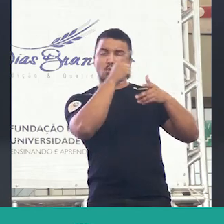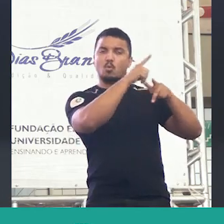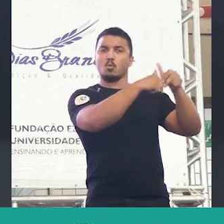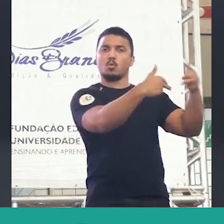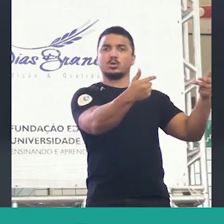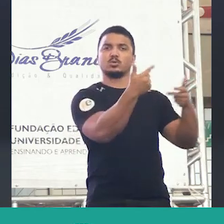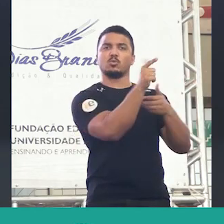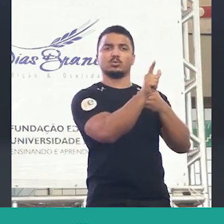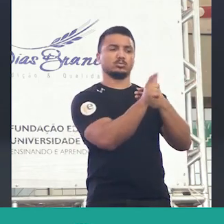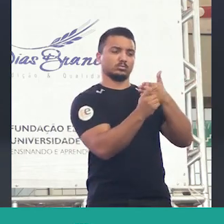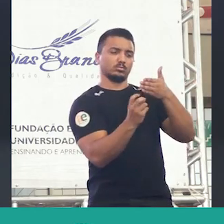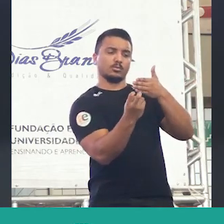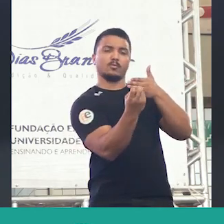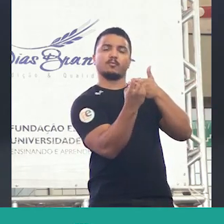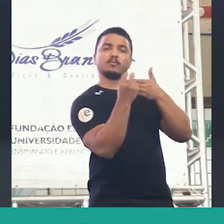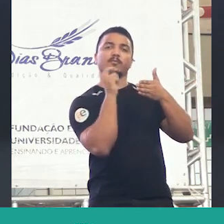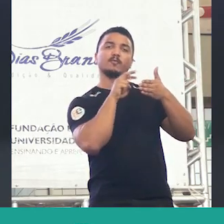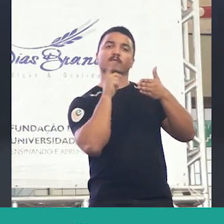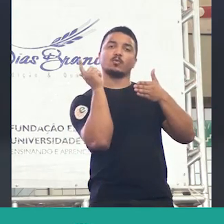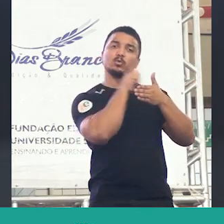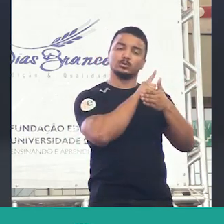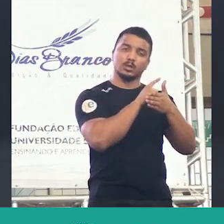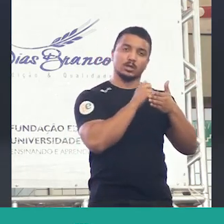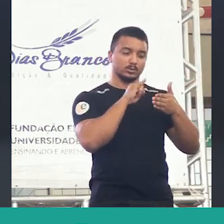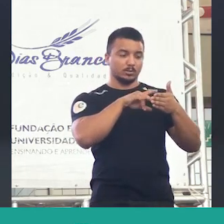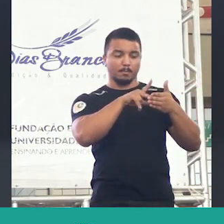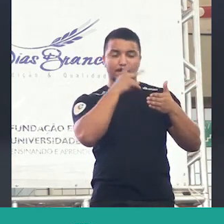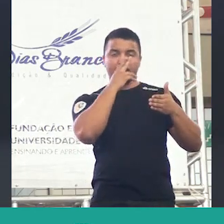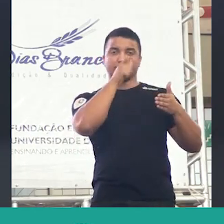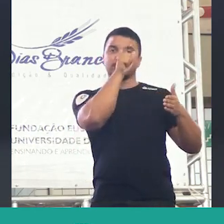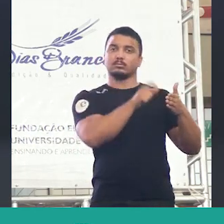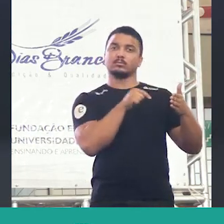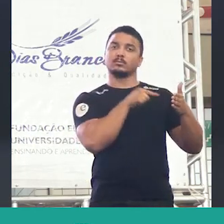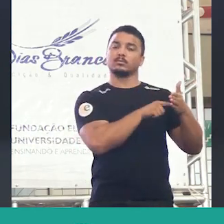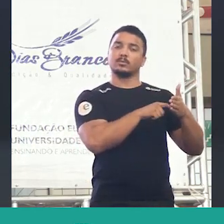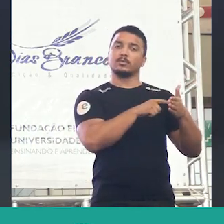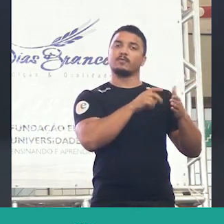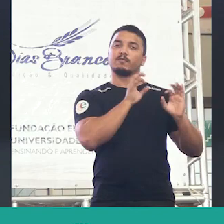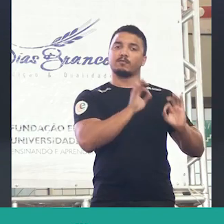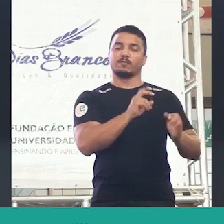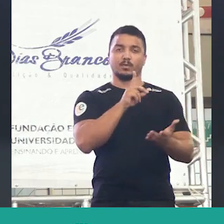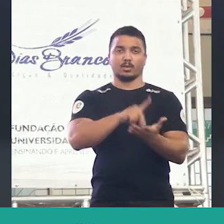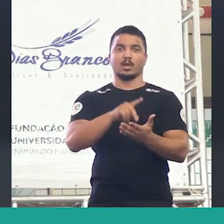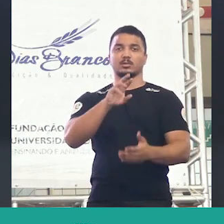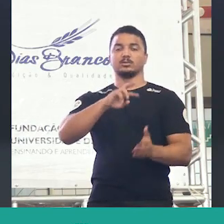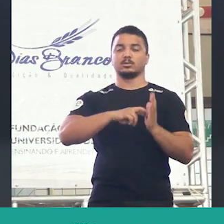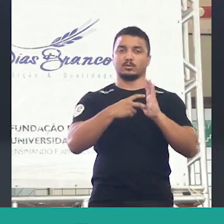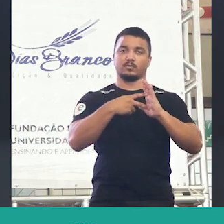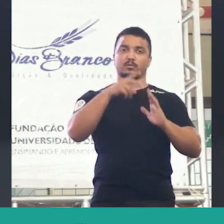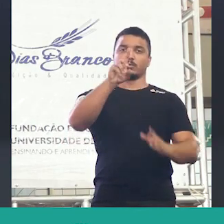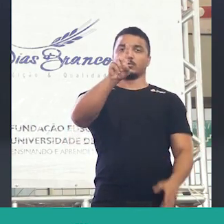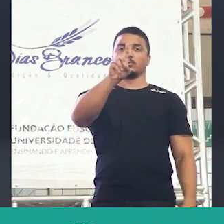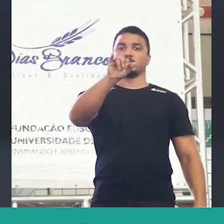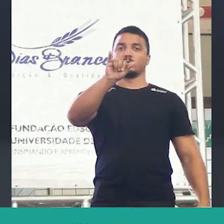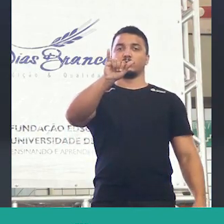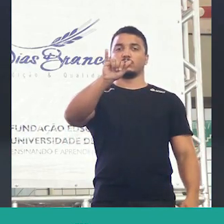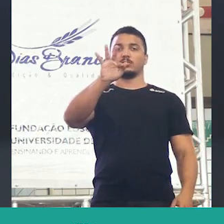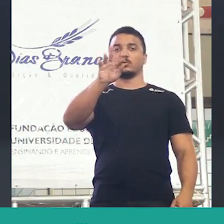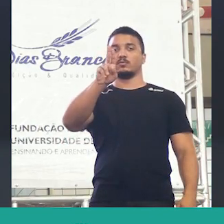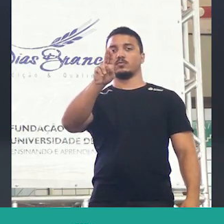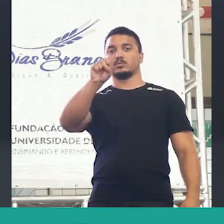transparente. Olhou para alguma coisa e viu a coisa, difusa. Entenderam ou não?